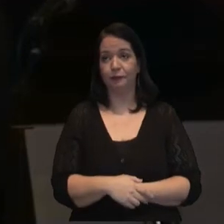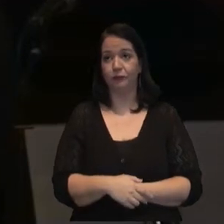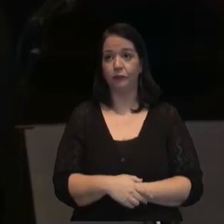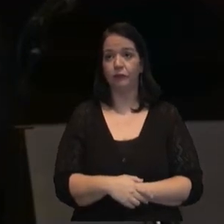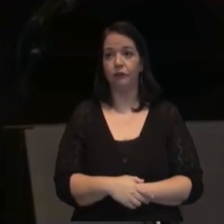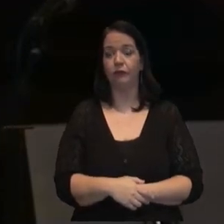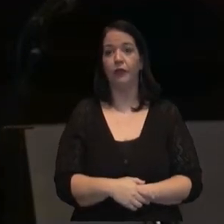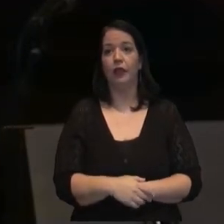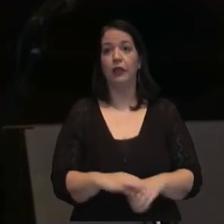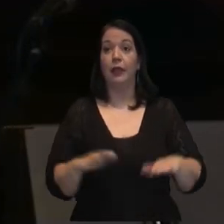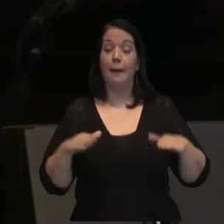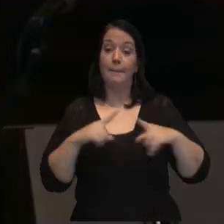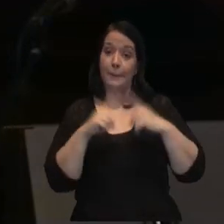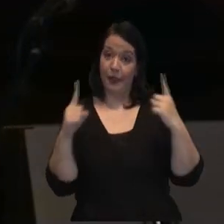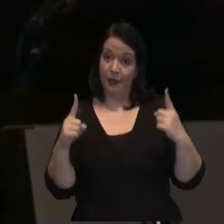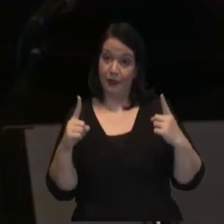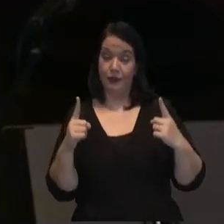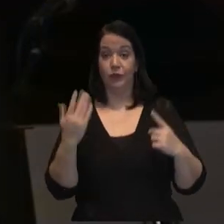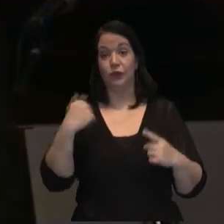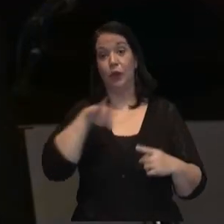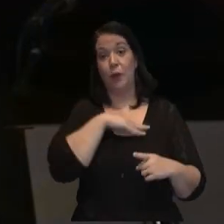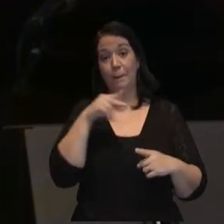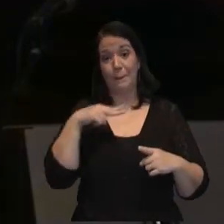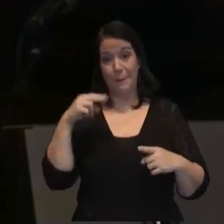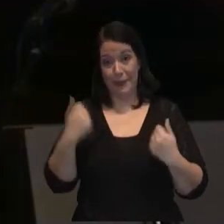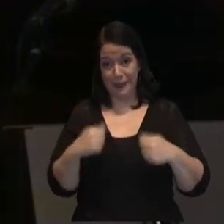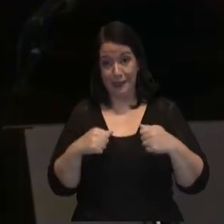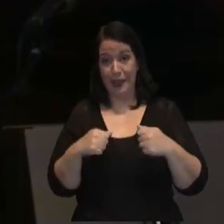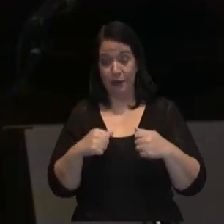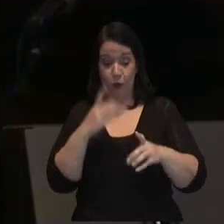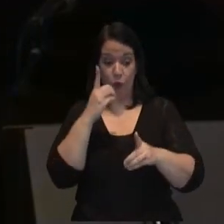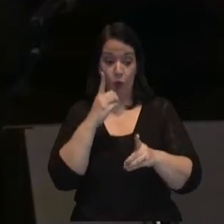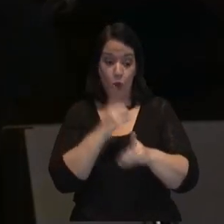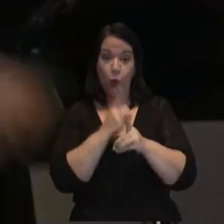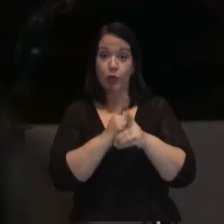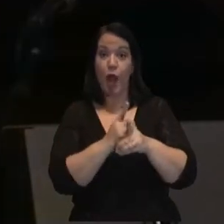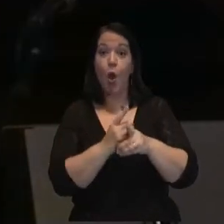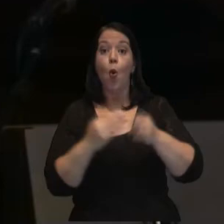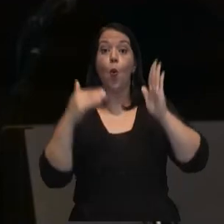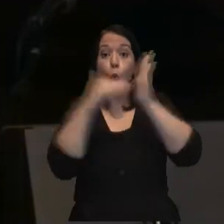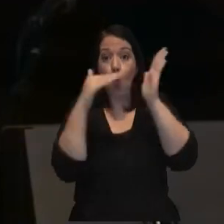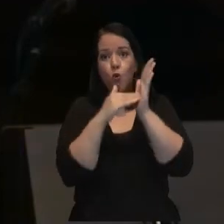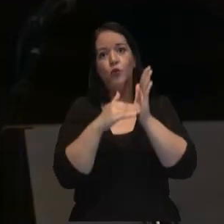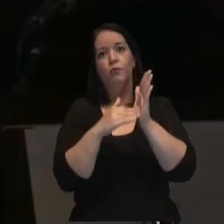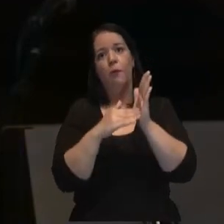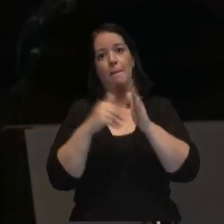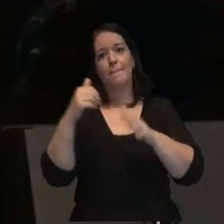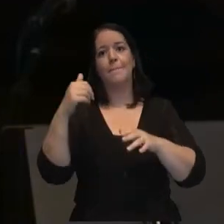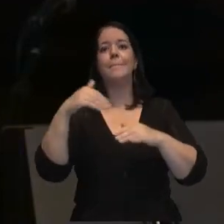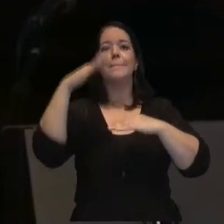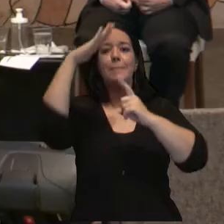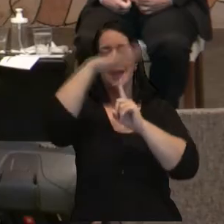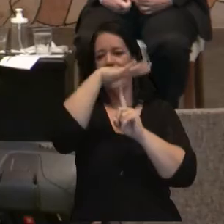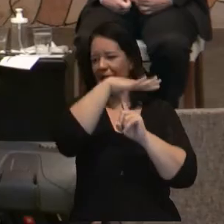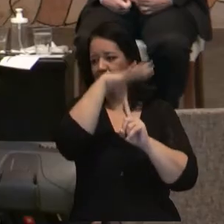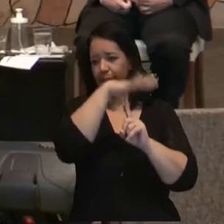havia um canal. E decidimos nós, no auge da nossa capacidade, da nossa